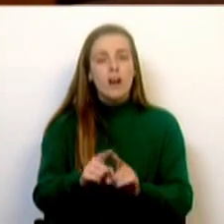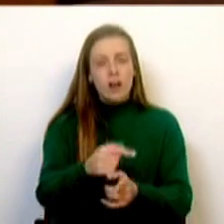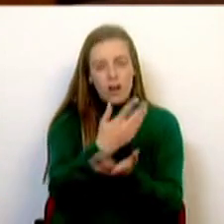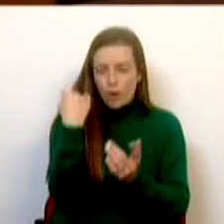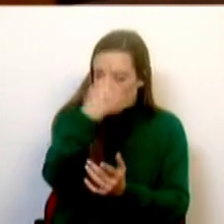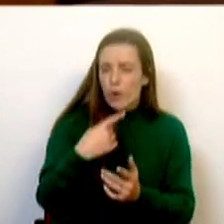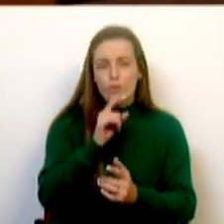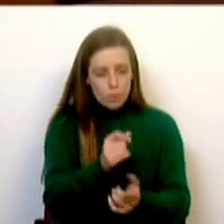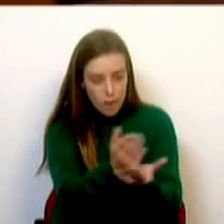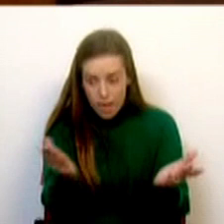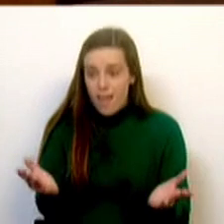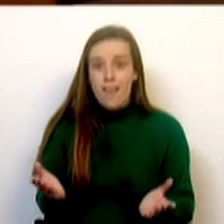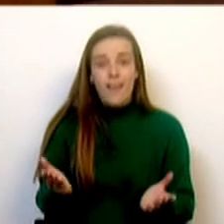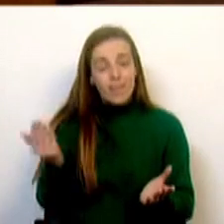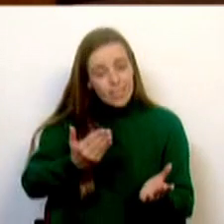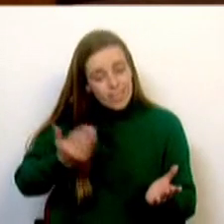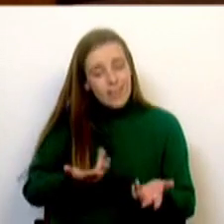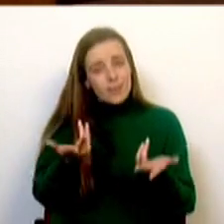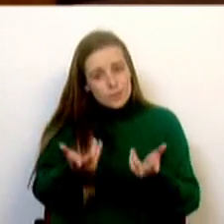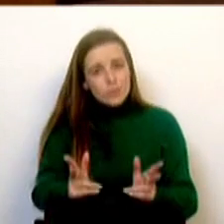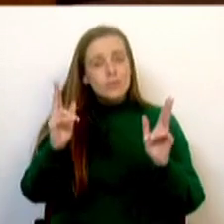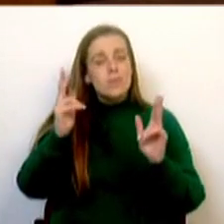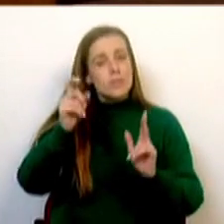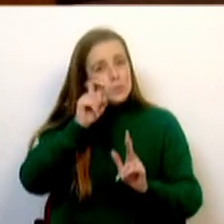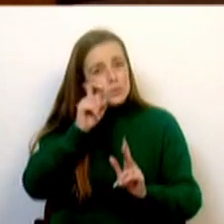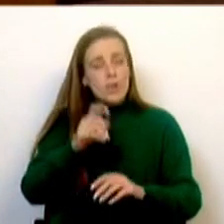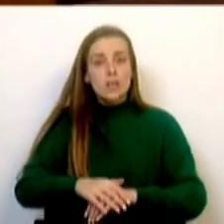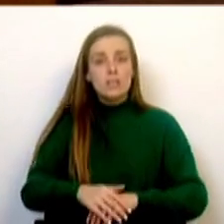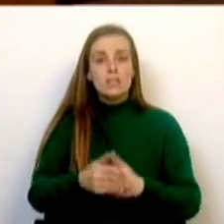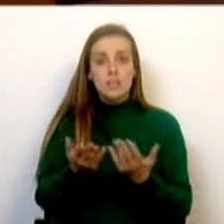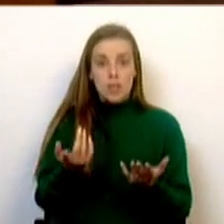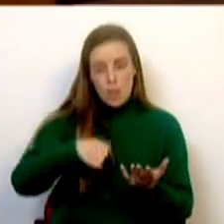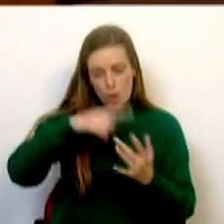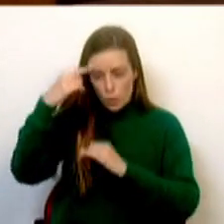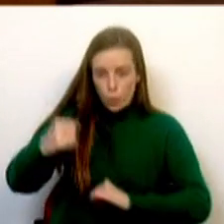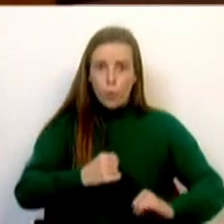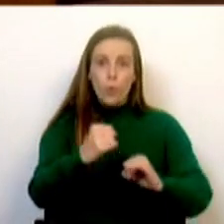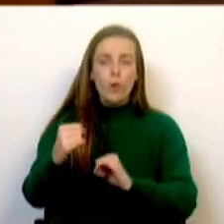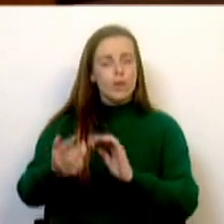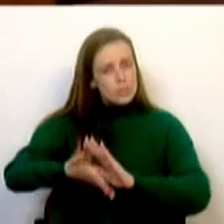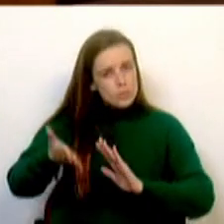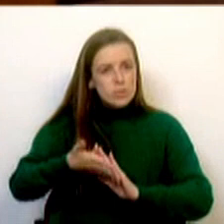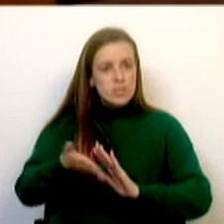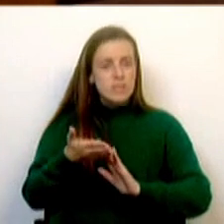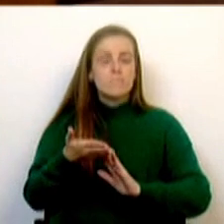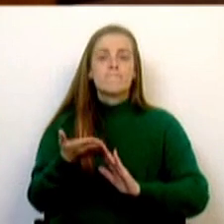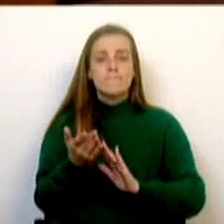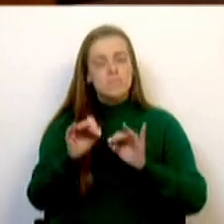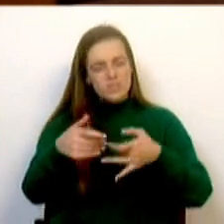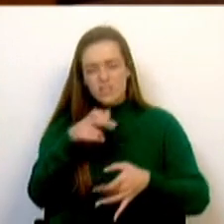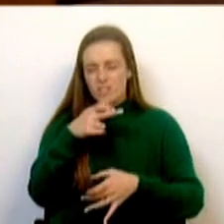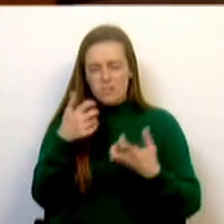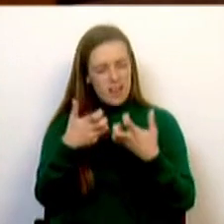nome, que têm direito a viver em segurança e liberdade. Estamos todos de acordo que é urgente pôr termo à